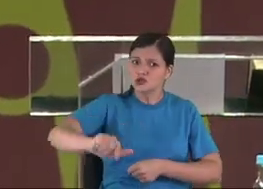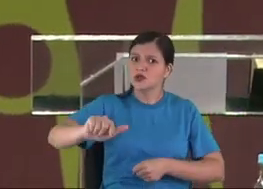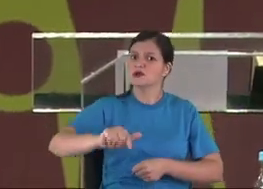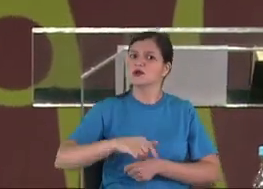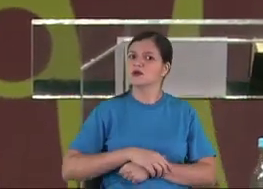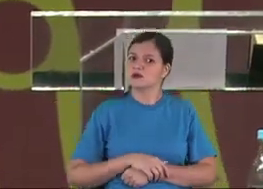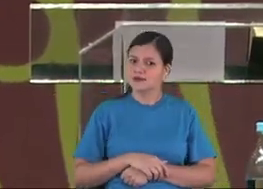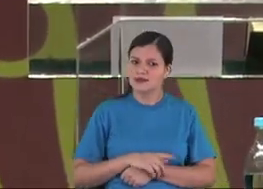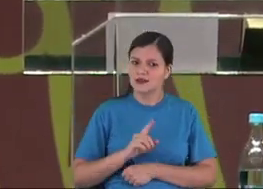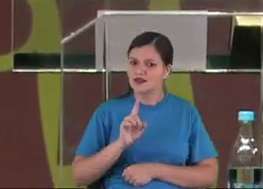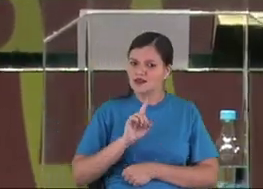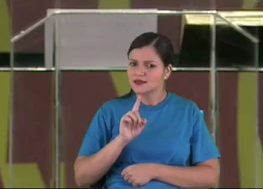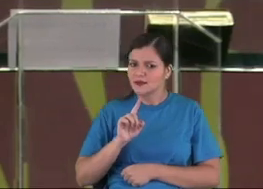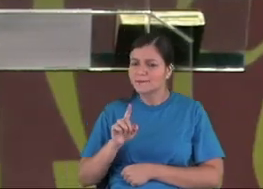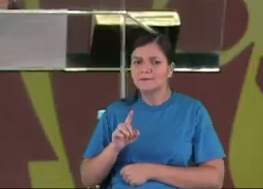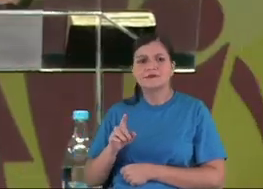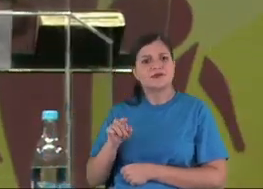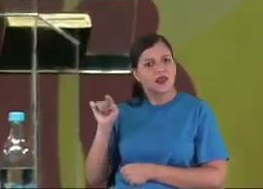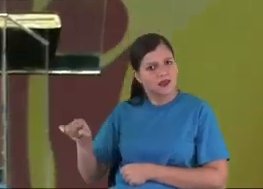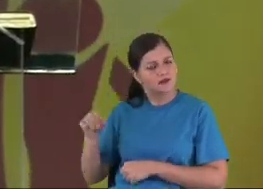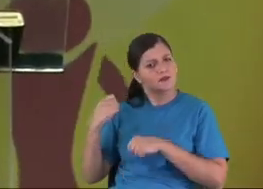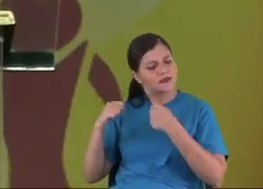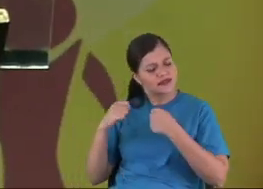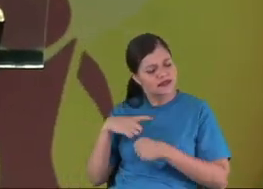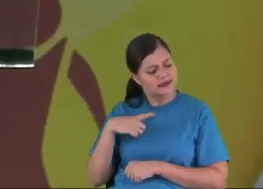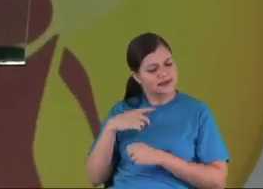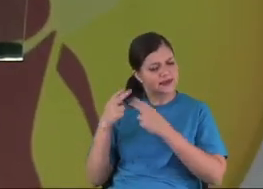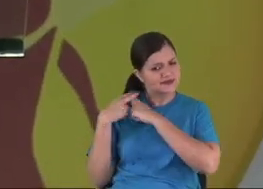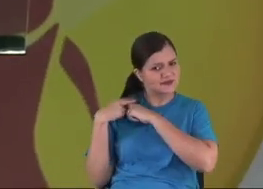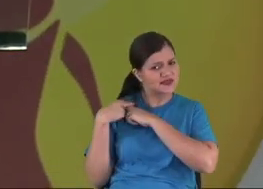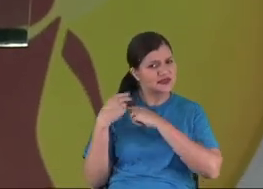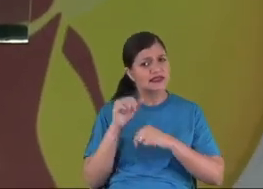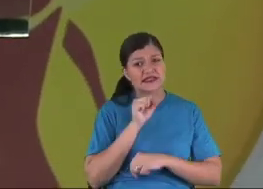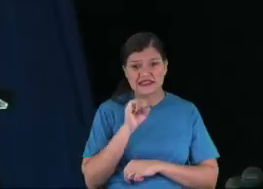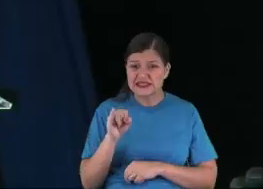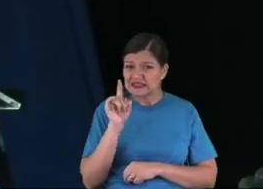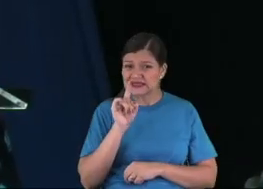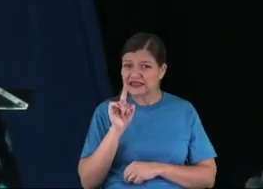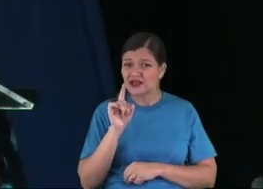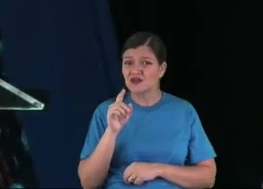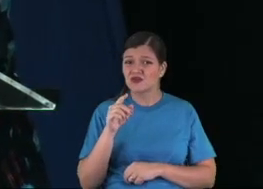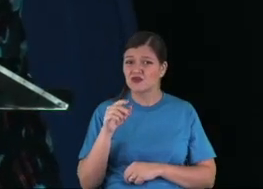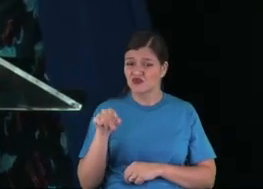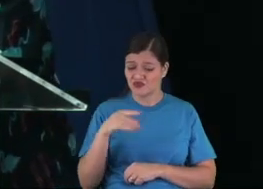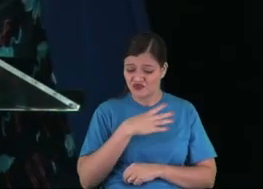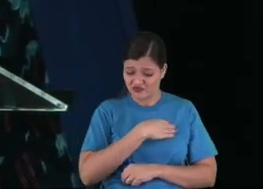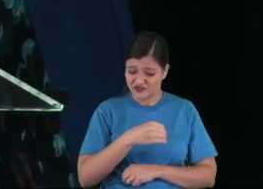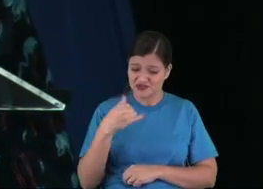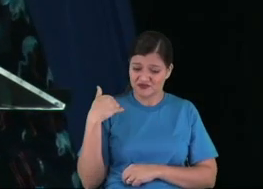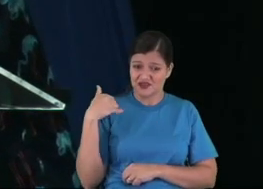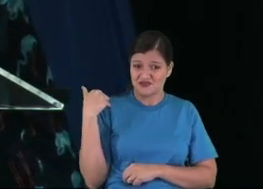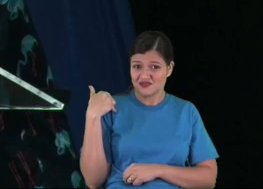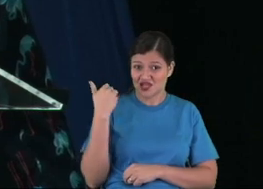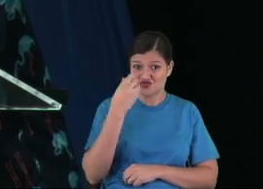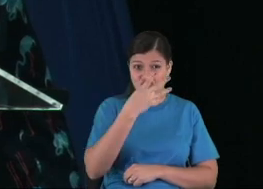não fique intervindo, senão daqui um pouco, o seu filho vai ter 40 anos e você ainda vai estar pagando os